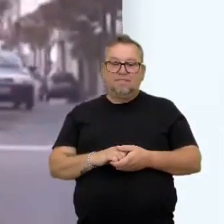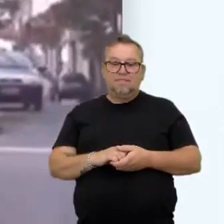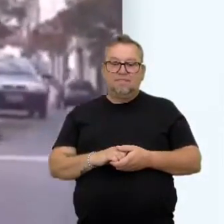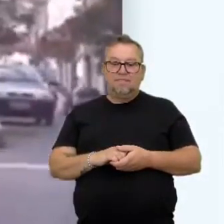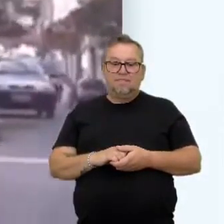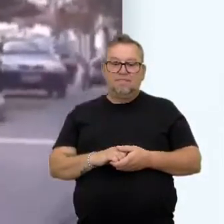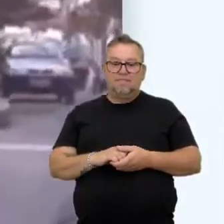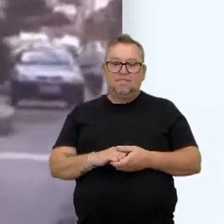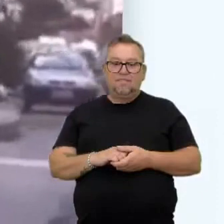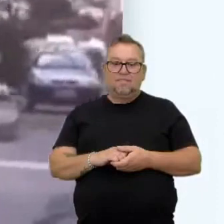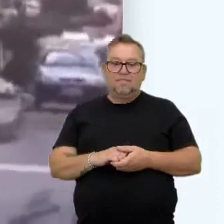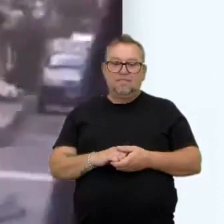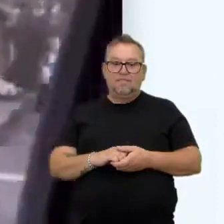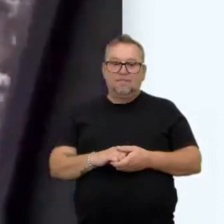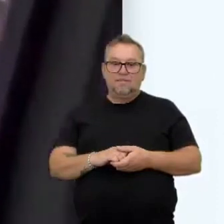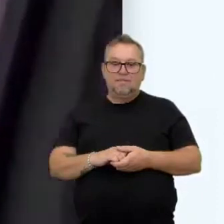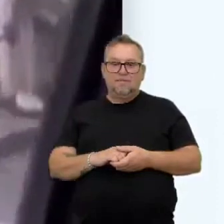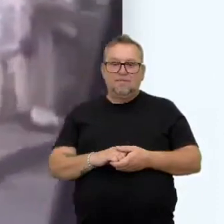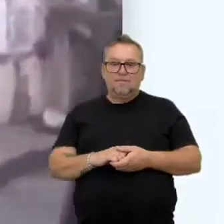Essa casa aqui ela é semi-abandonada.